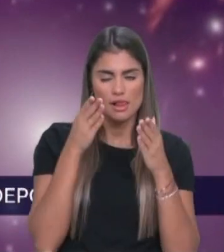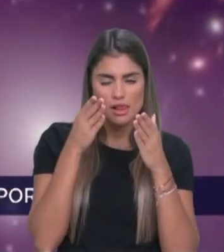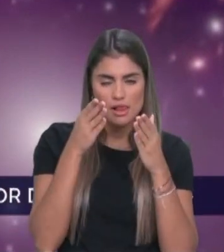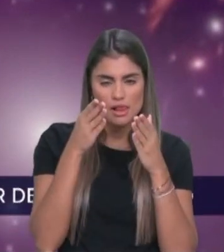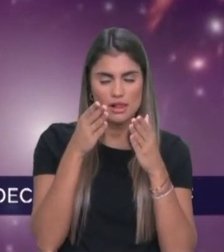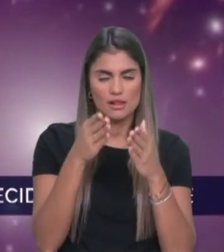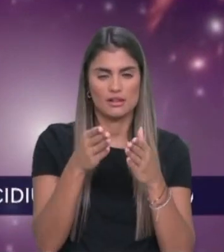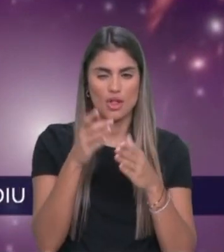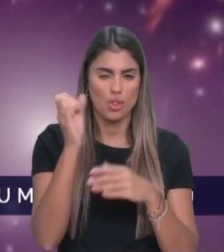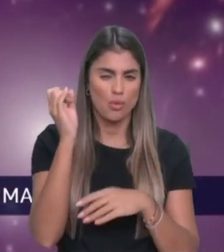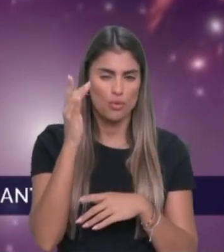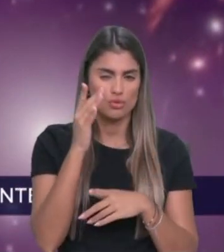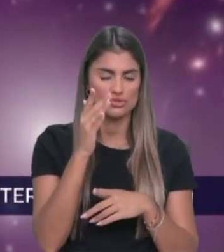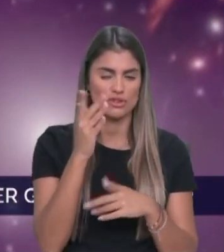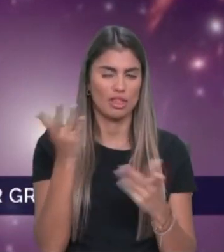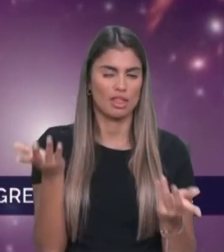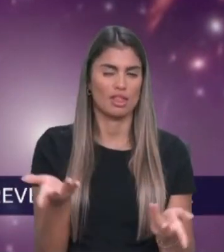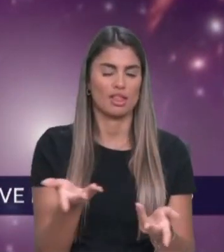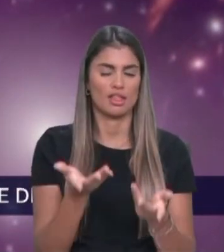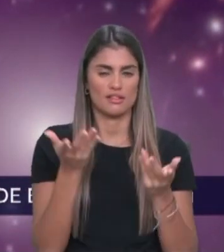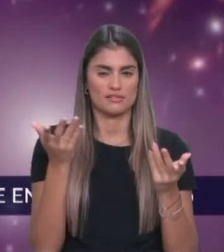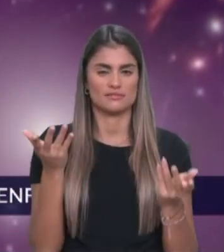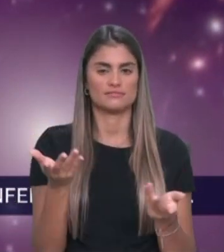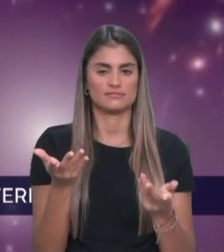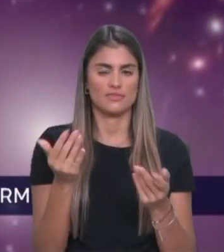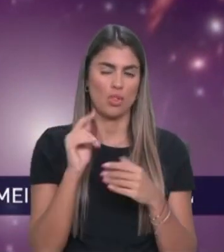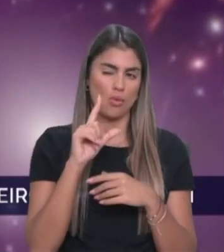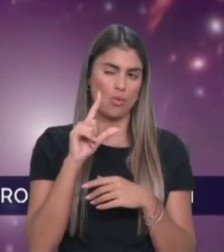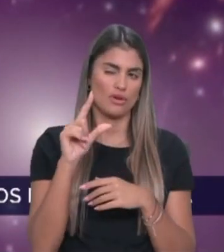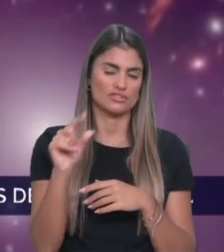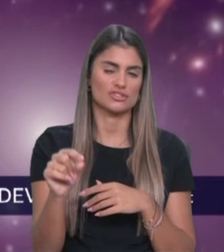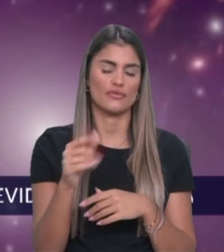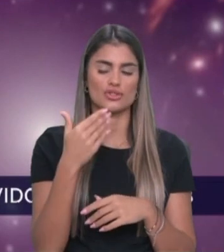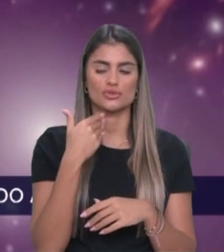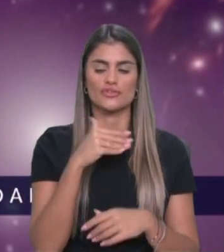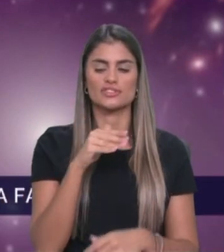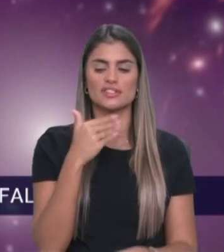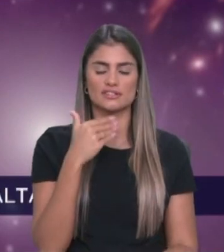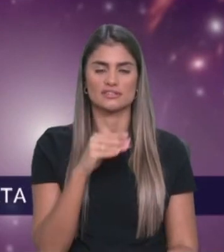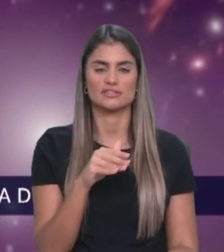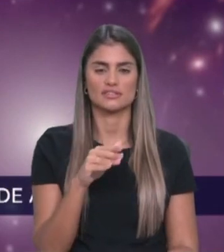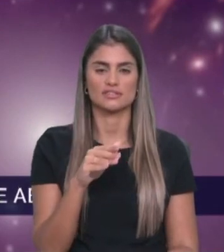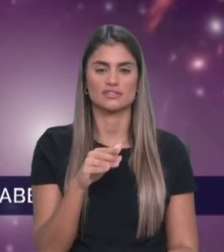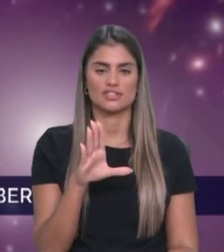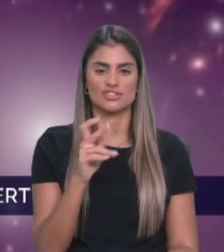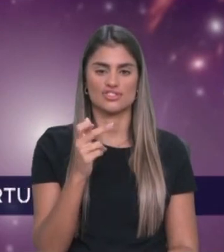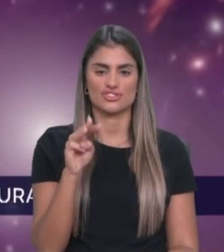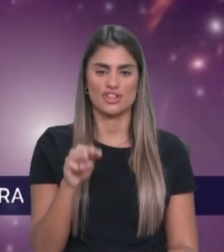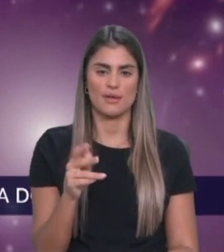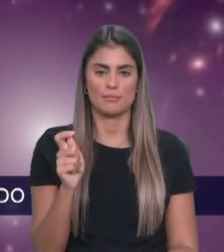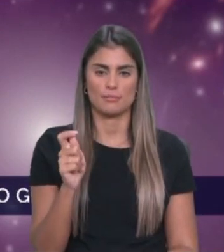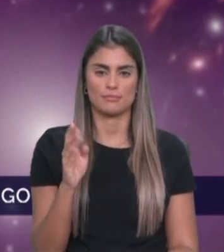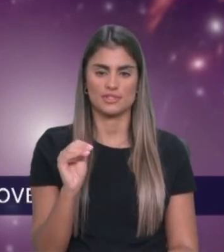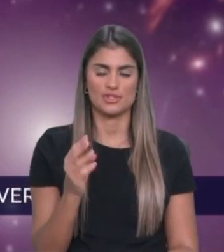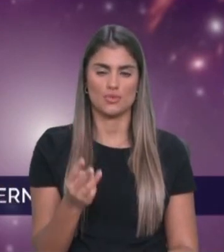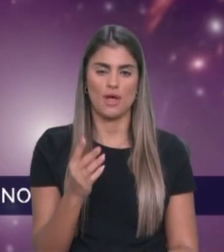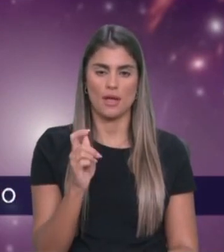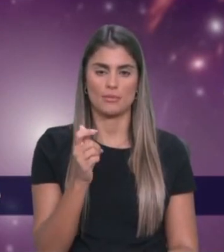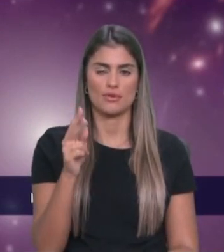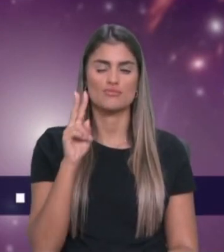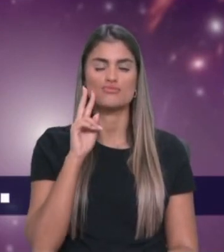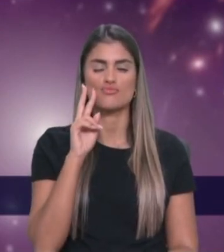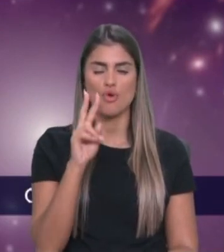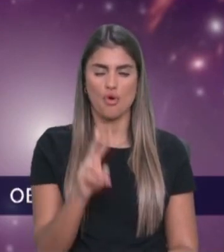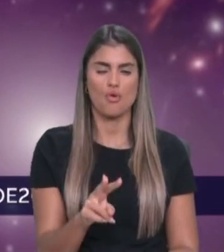mais aquela luz muito tenue desta galáxia distante, mas foi o suficiente para, olha, o James Webb observou, conseguiu captar aquela